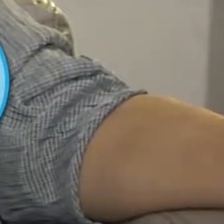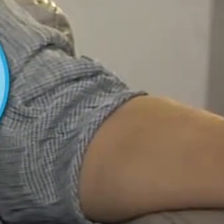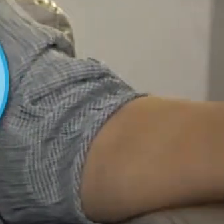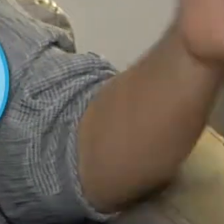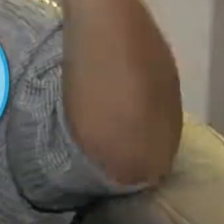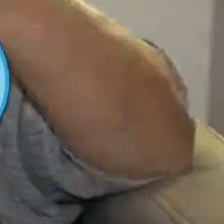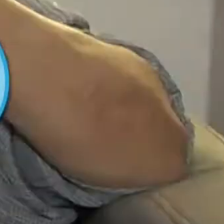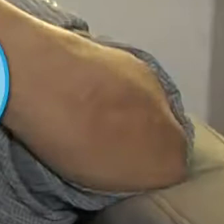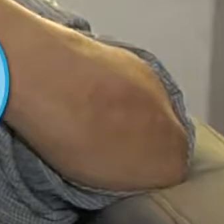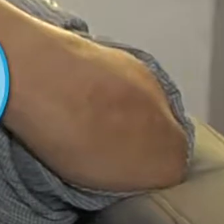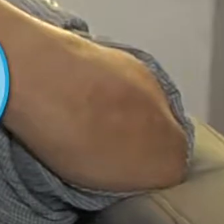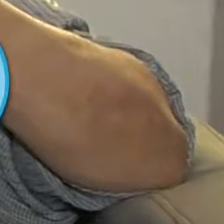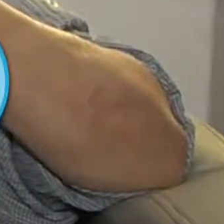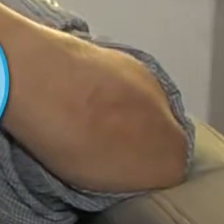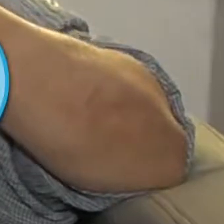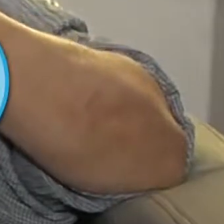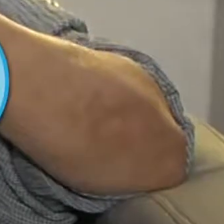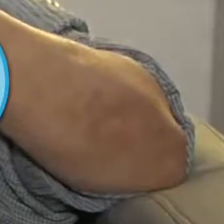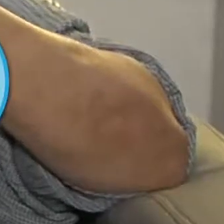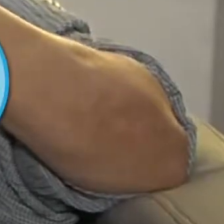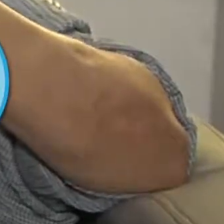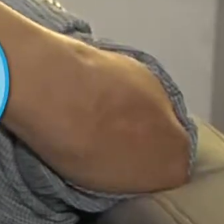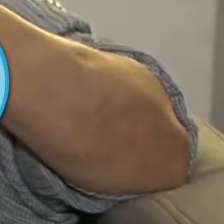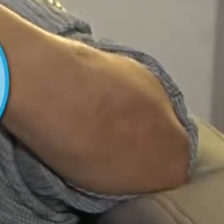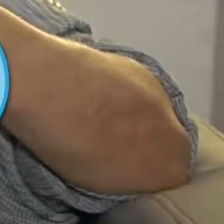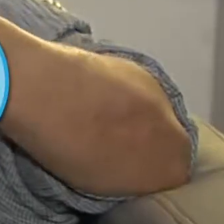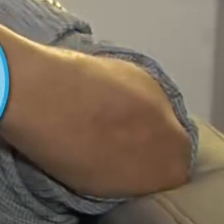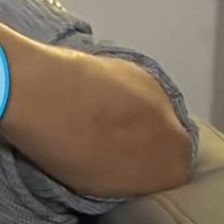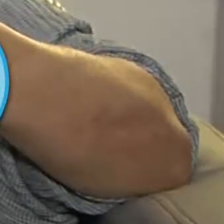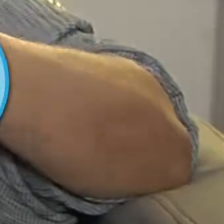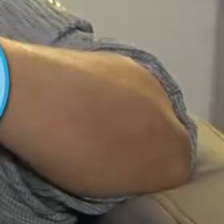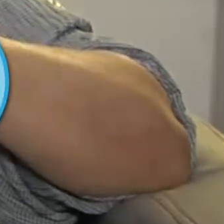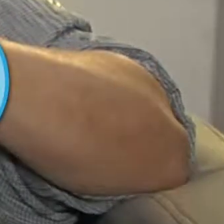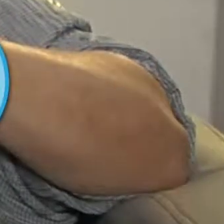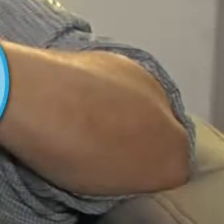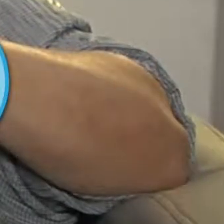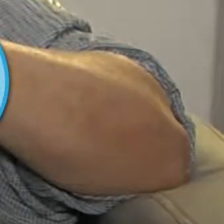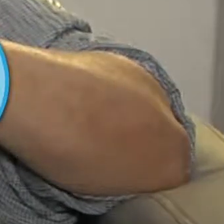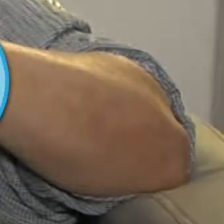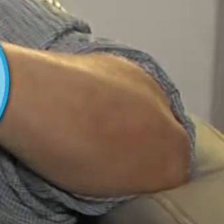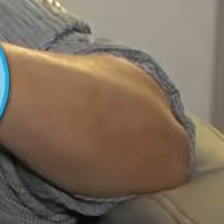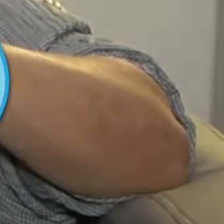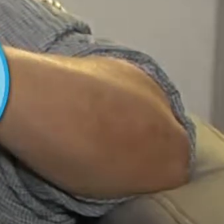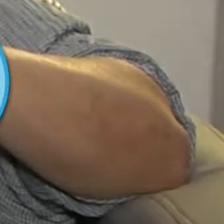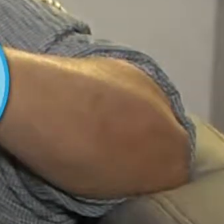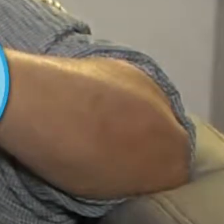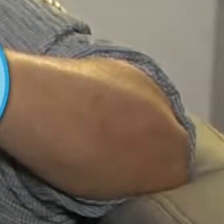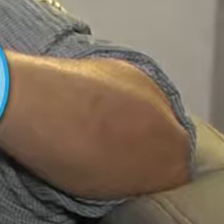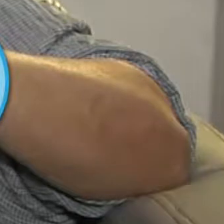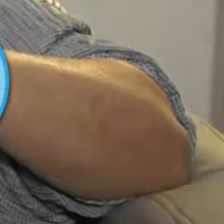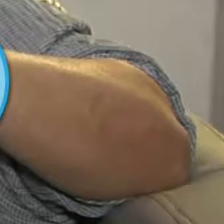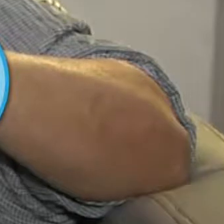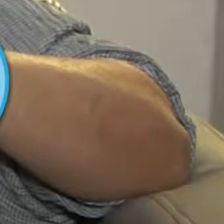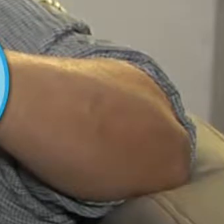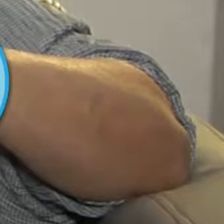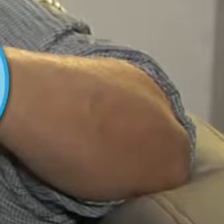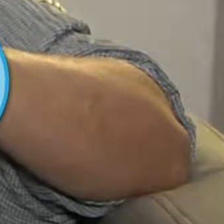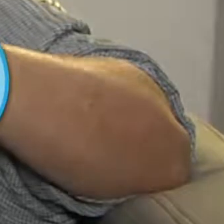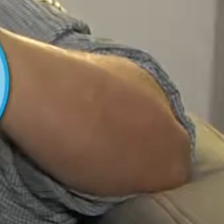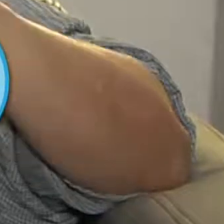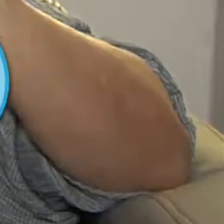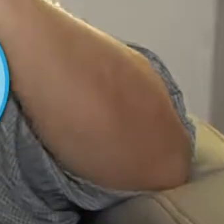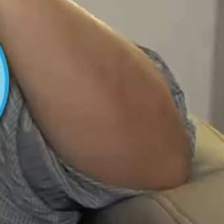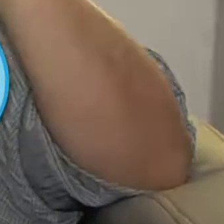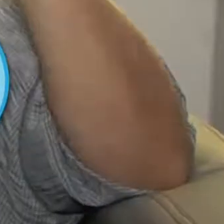horas. Quanto mais velho você vai ficando, menor é o tempo de sono. E você vai diminuindo o sono profundo no paciente